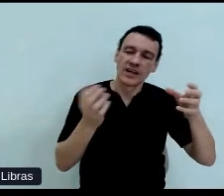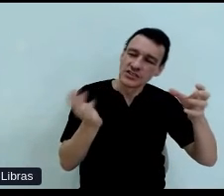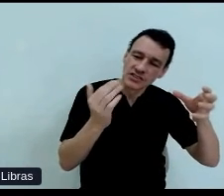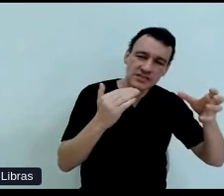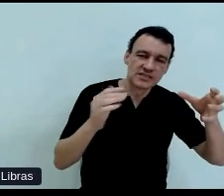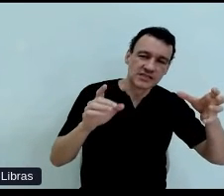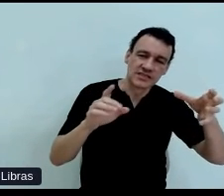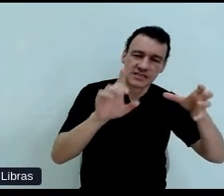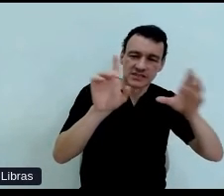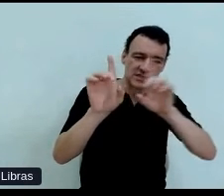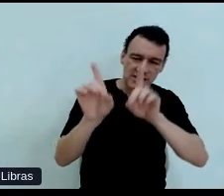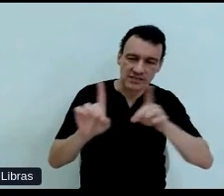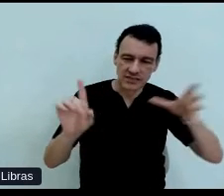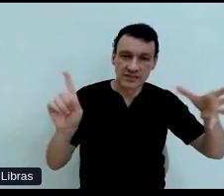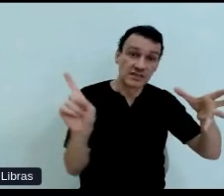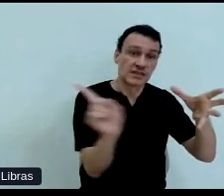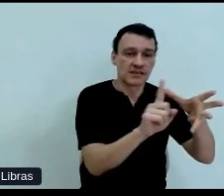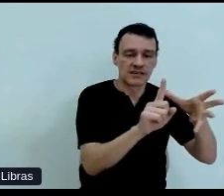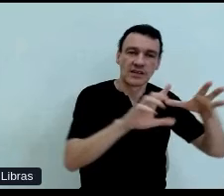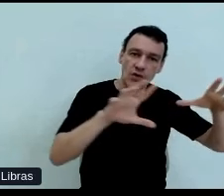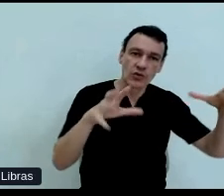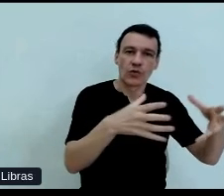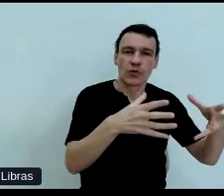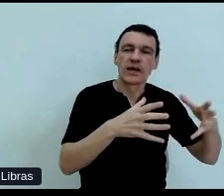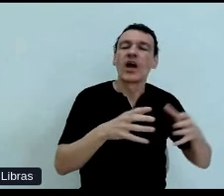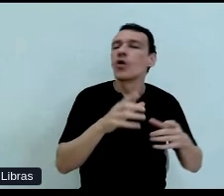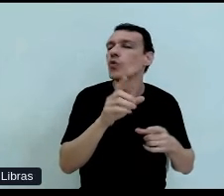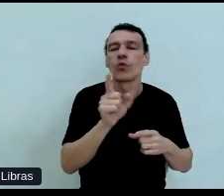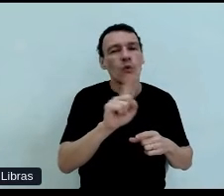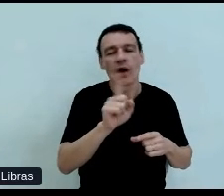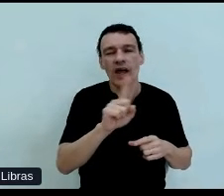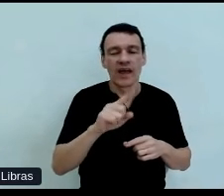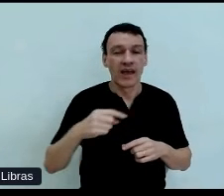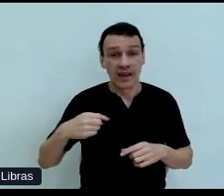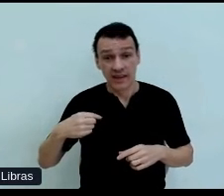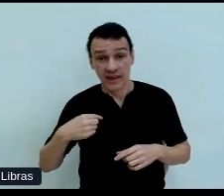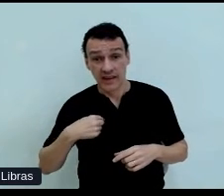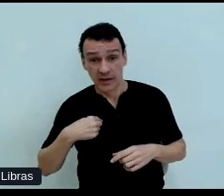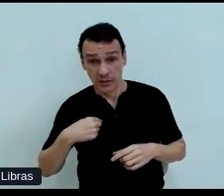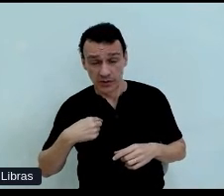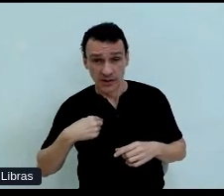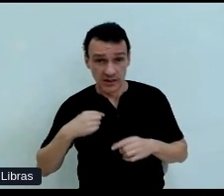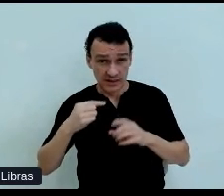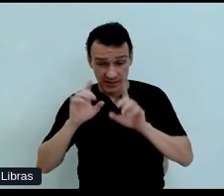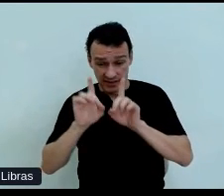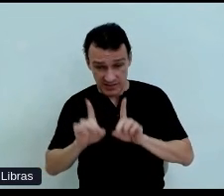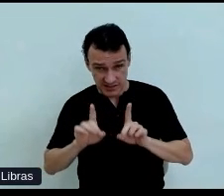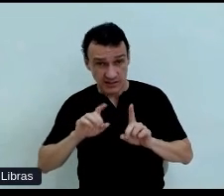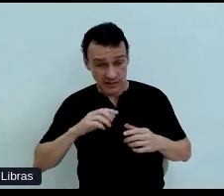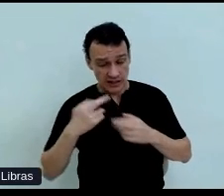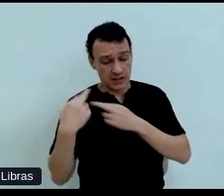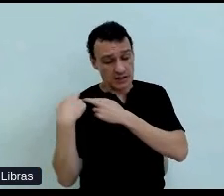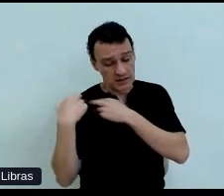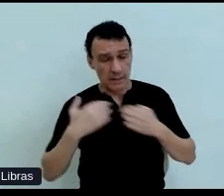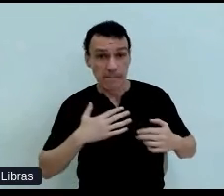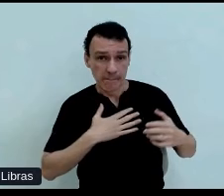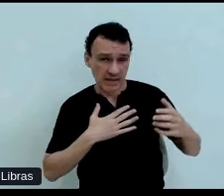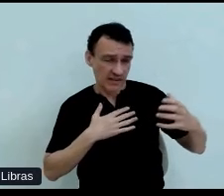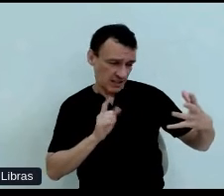a gente olha, né, a sociedade, ela tem a responsabilidade pela pessoa com deficiência, ela